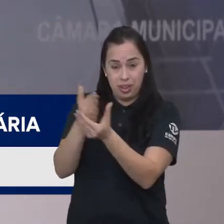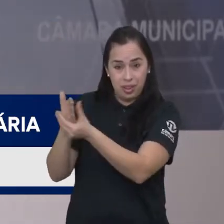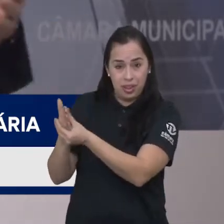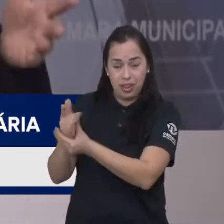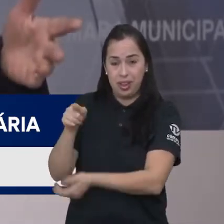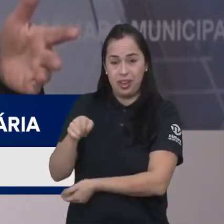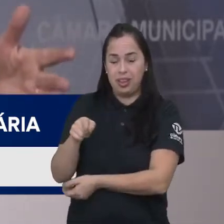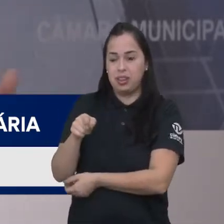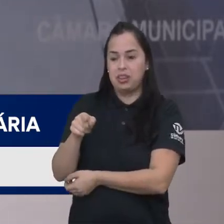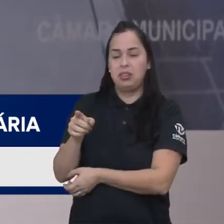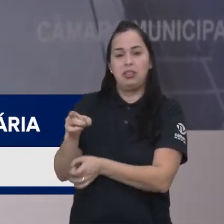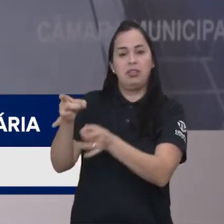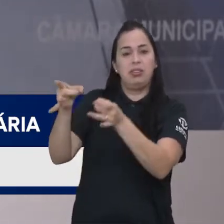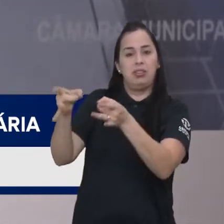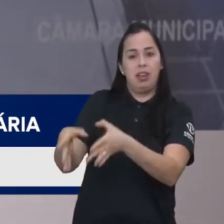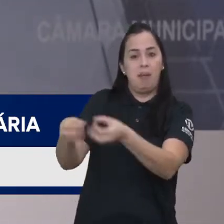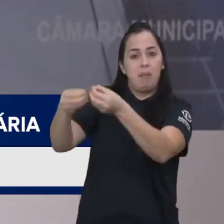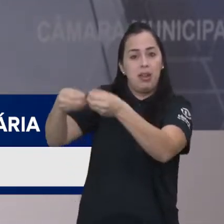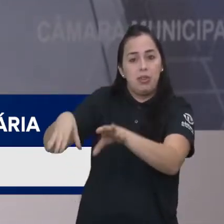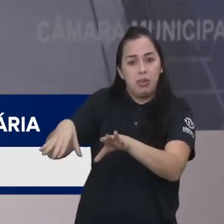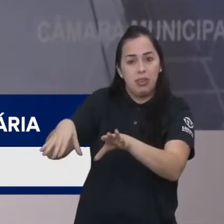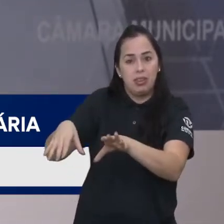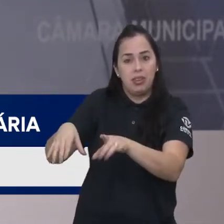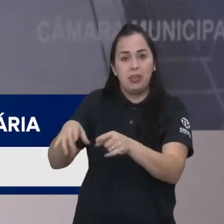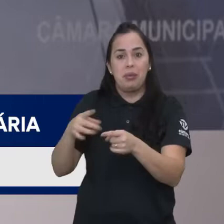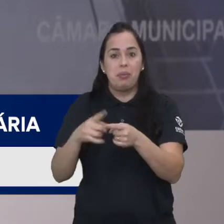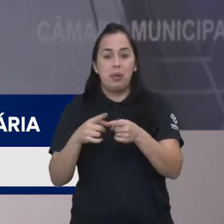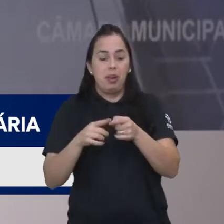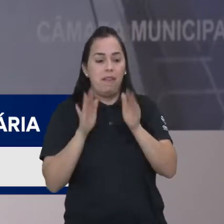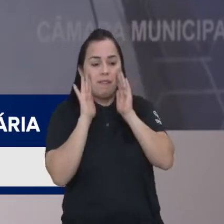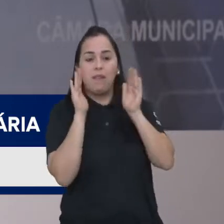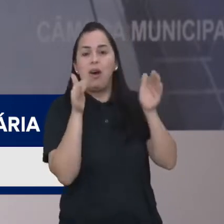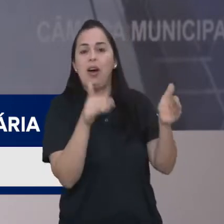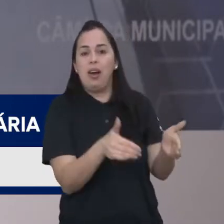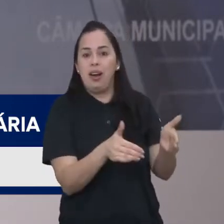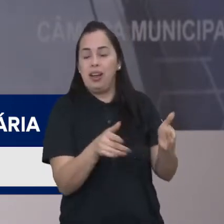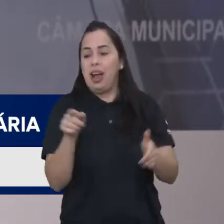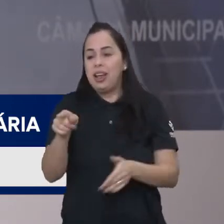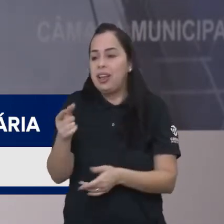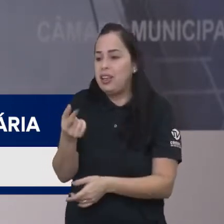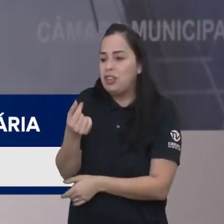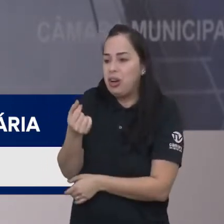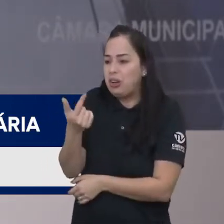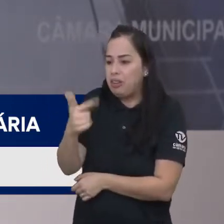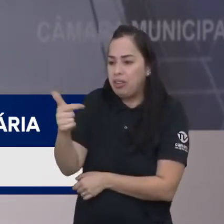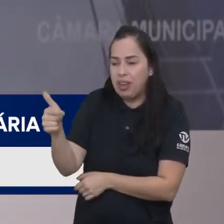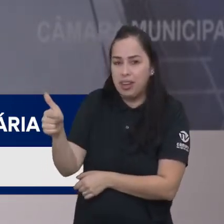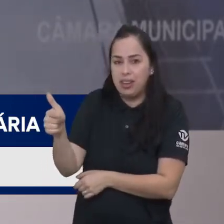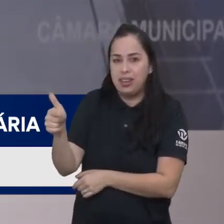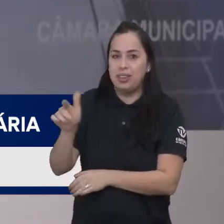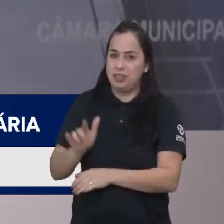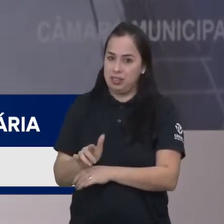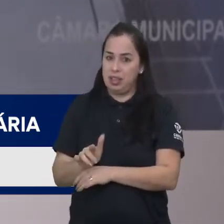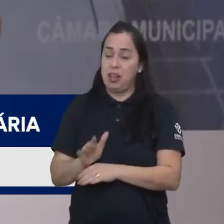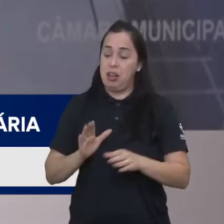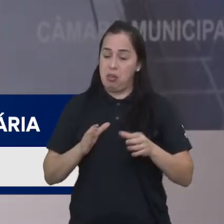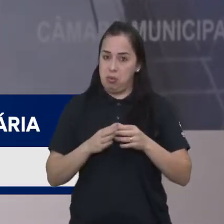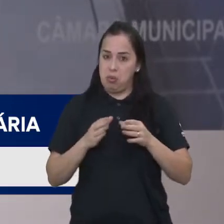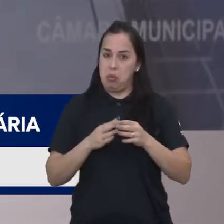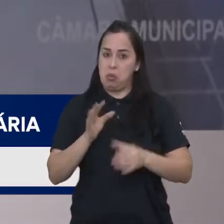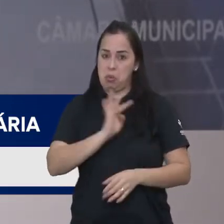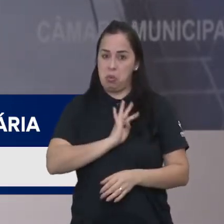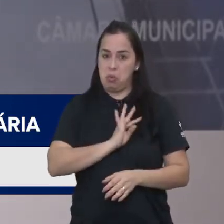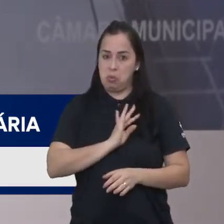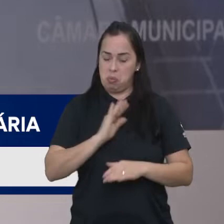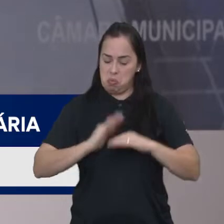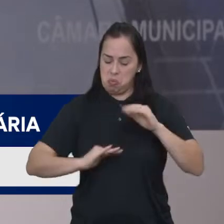REURB-S acabem sendo prejudicados. Porque a força de trabalho é limitada, os recursos são limitados. E, olha, são técnicos muito competentes,